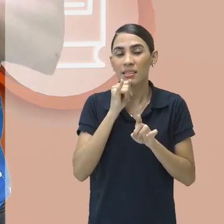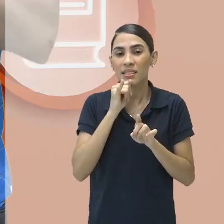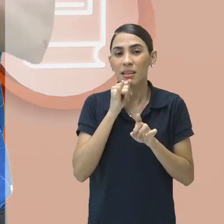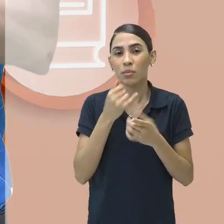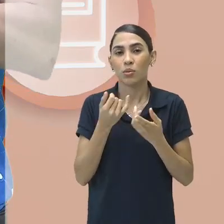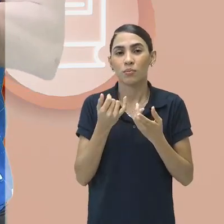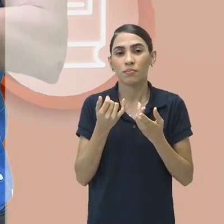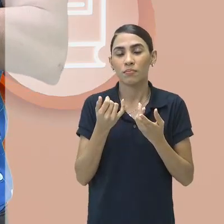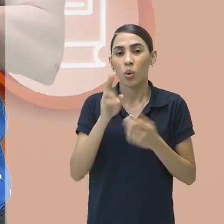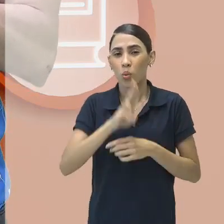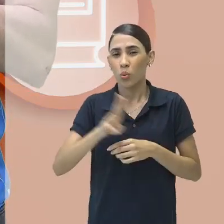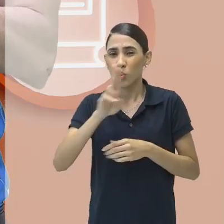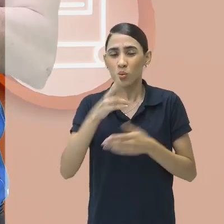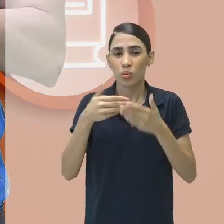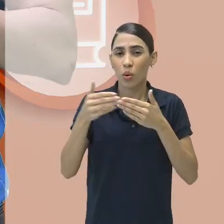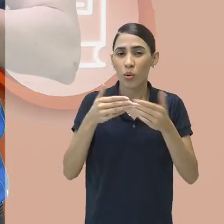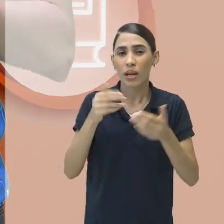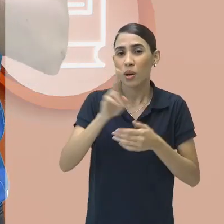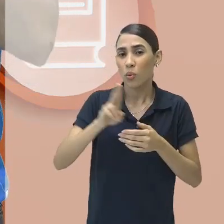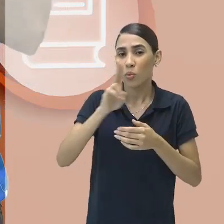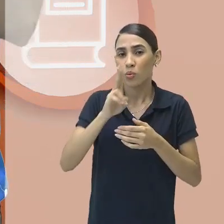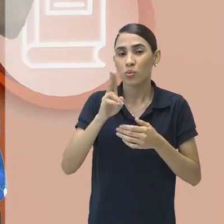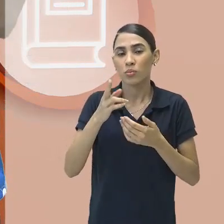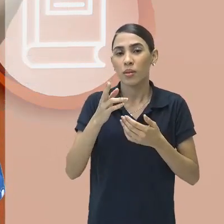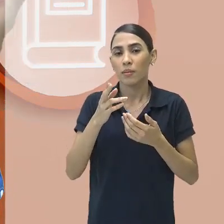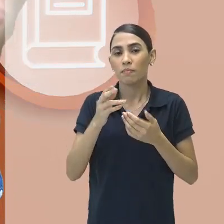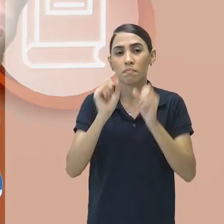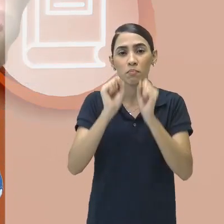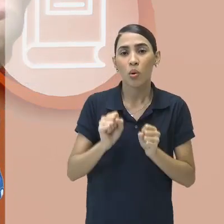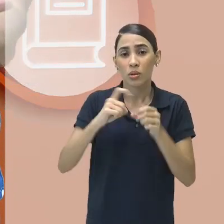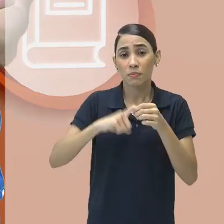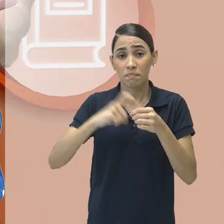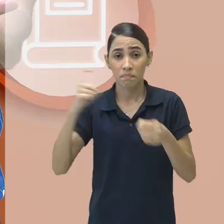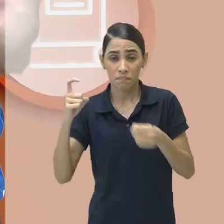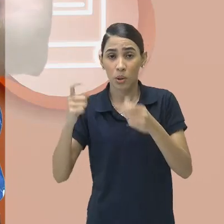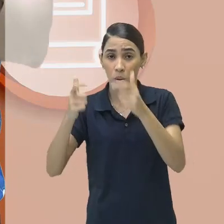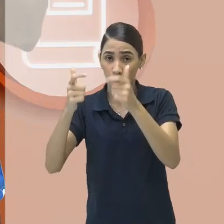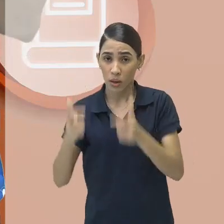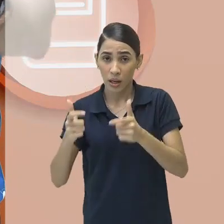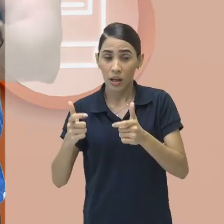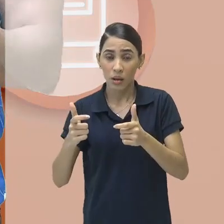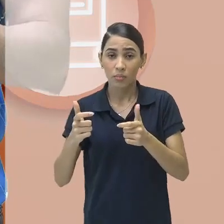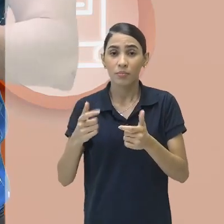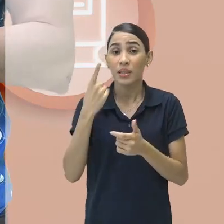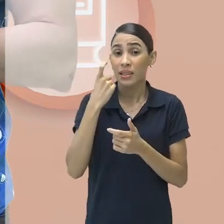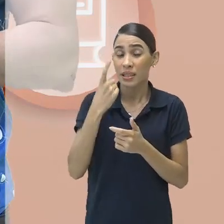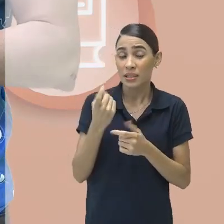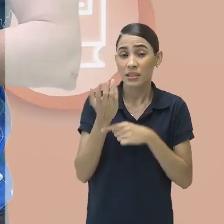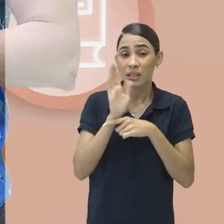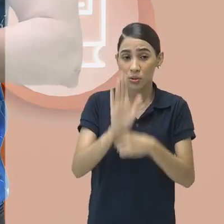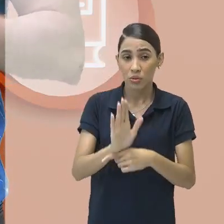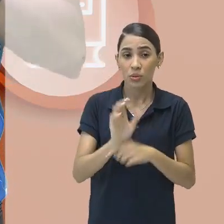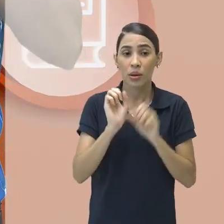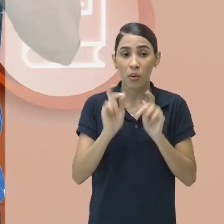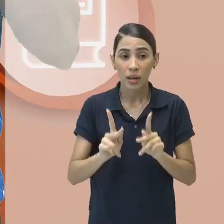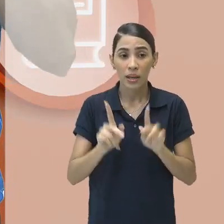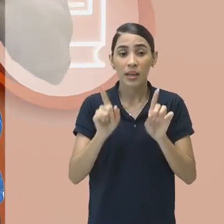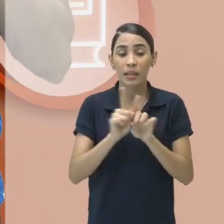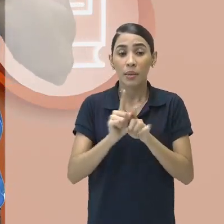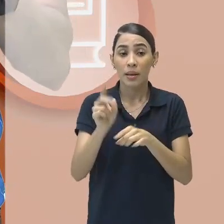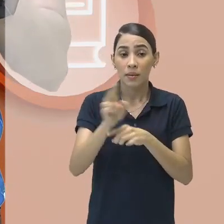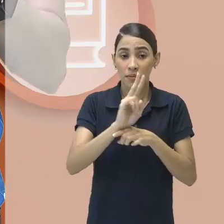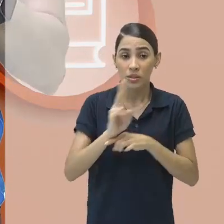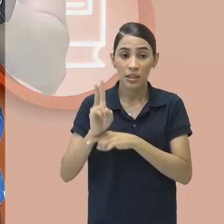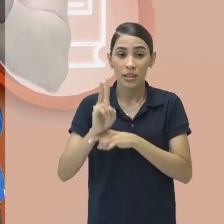cerceamento do uso de qualquer meio de transporte para que ele possa deixar aquele lugar em busca de ajuda, certo? A